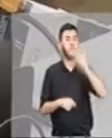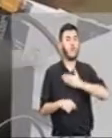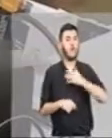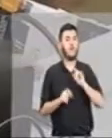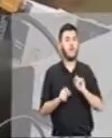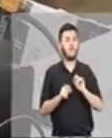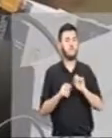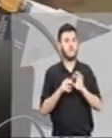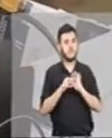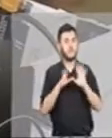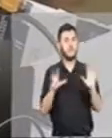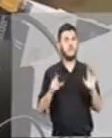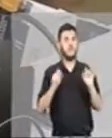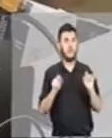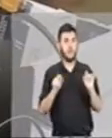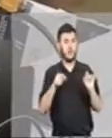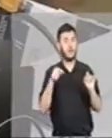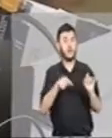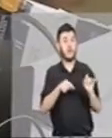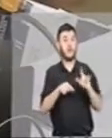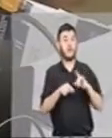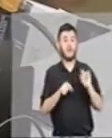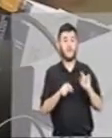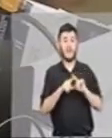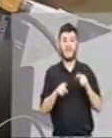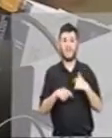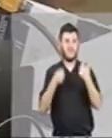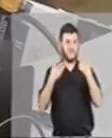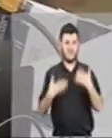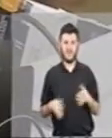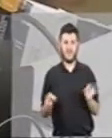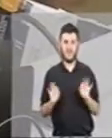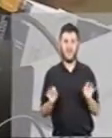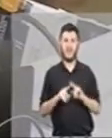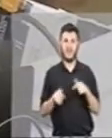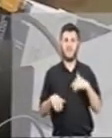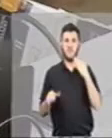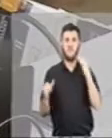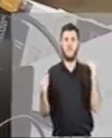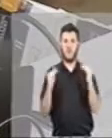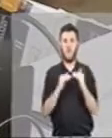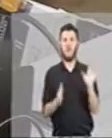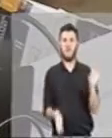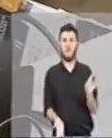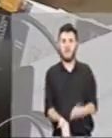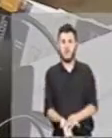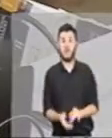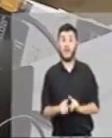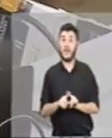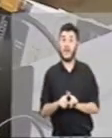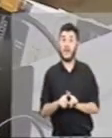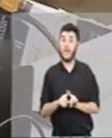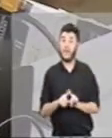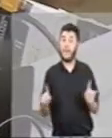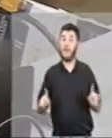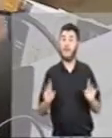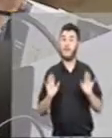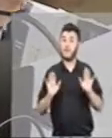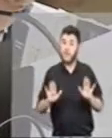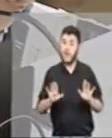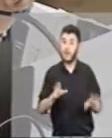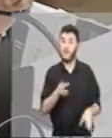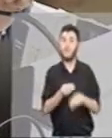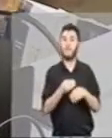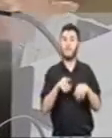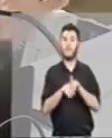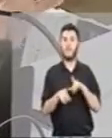autorização judicial, eu também não declarei a licitude, concordo plenamente, e da busca e apreensão realizada. Aí é a